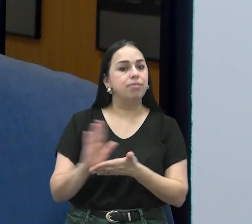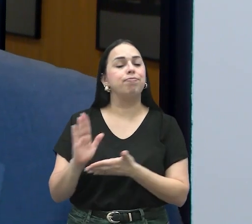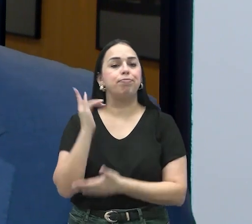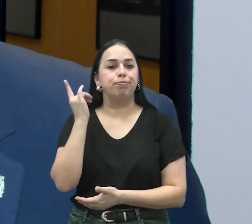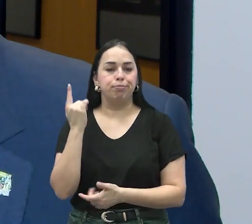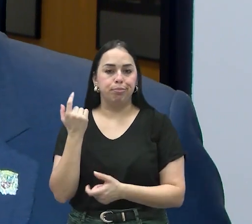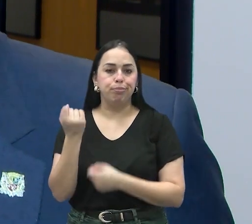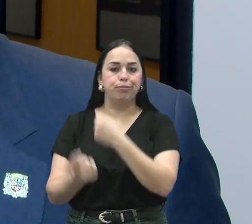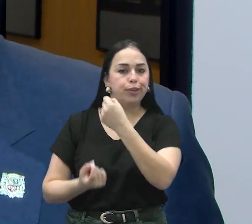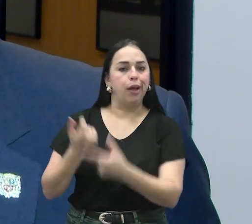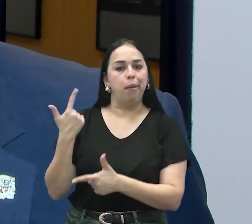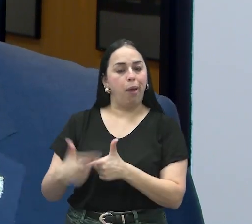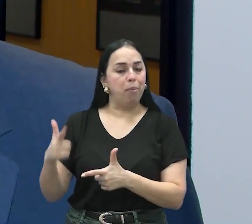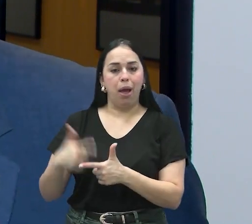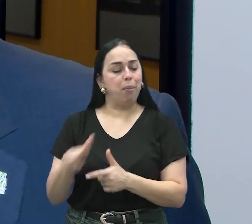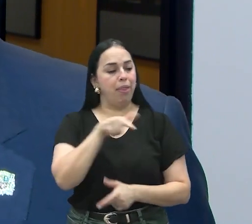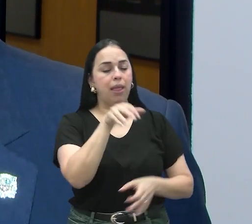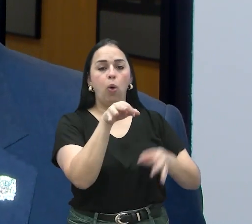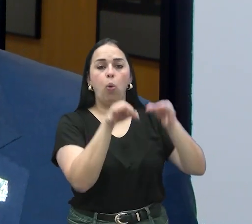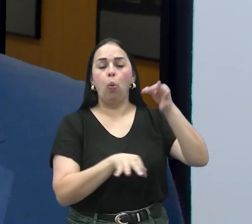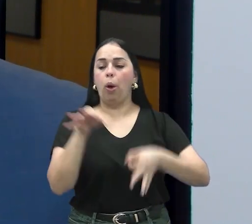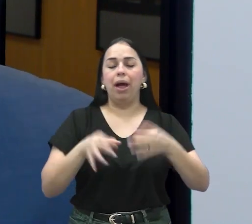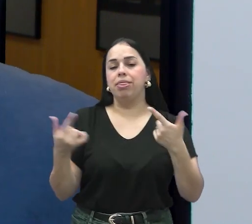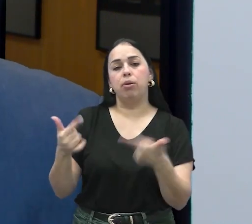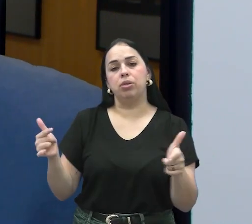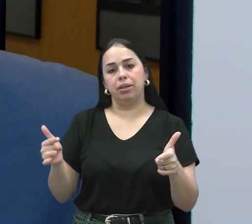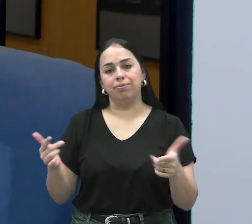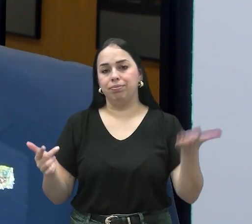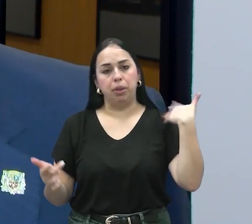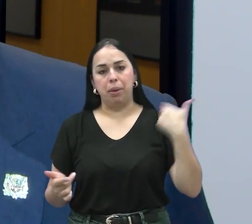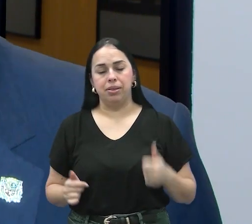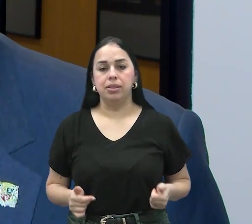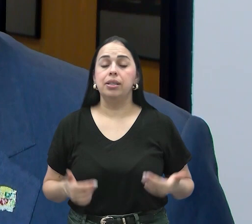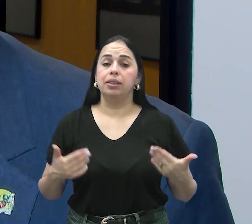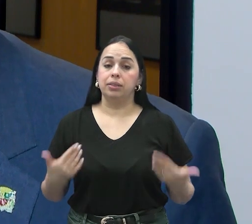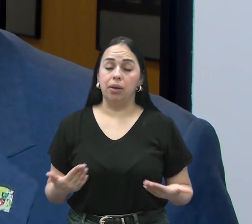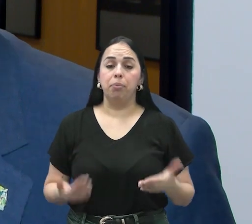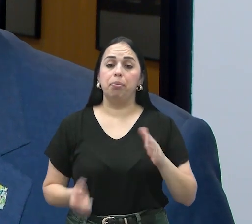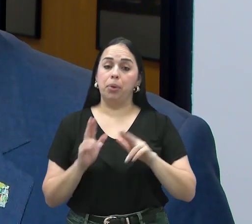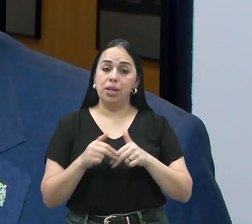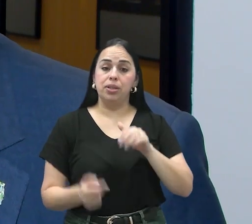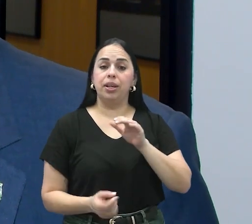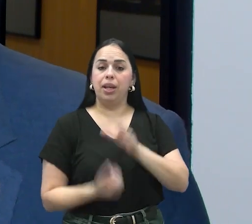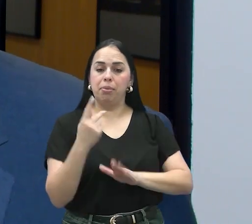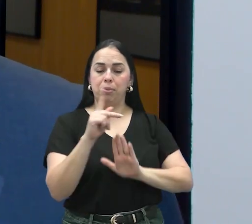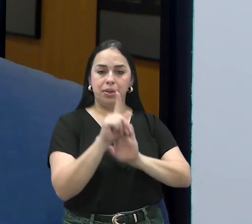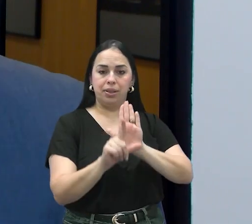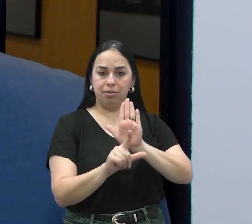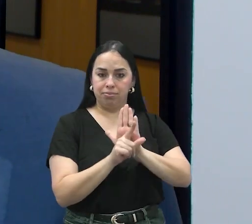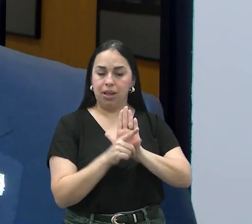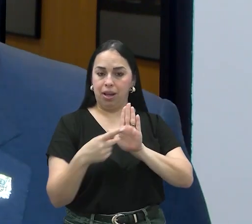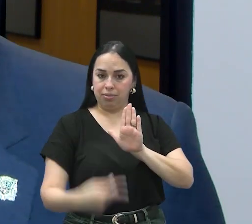tivemos problemas e a gente não tinha um tribunal específico para que pudesse julgar os casos. Desenvolvemos um projeto de